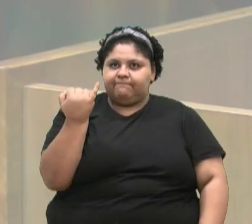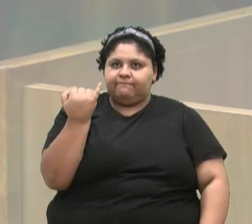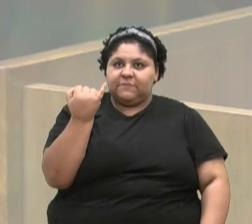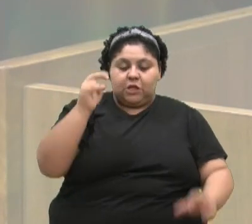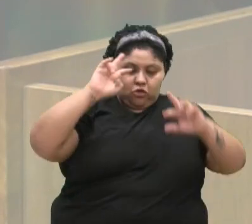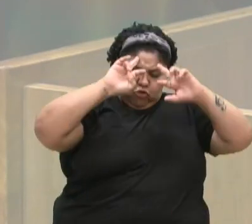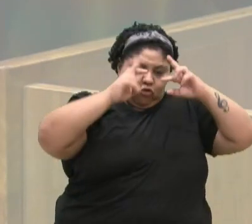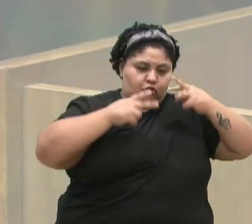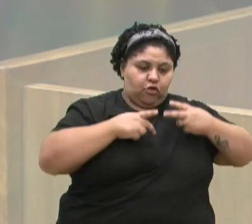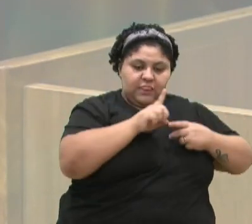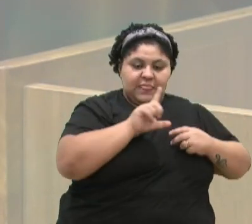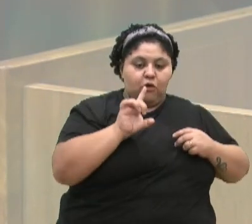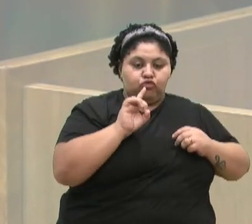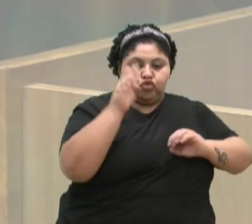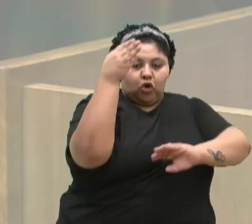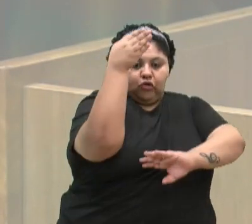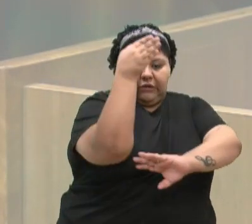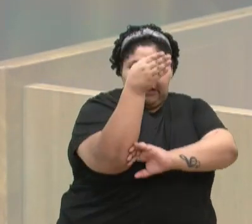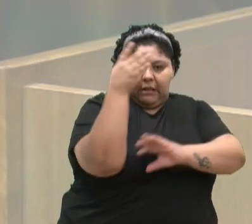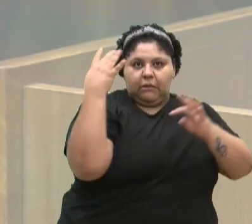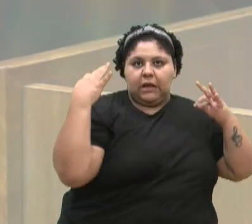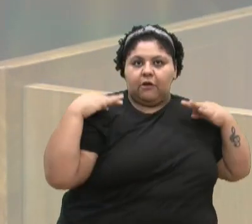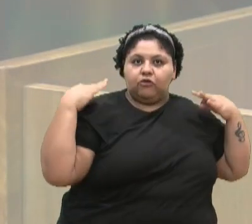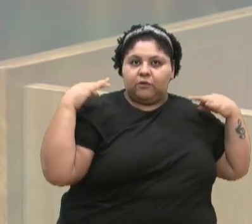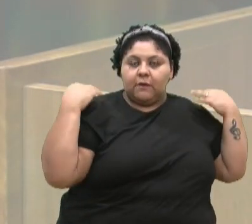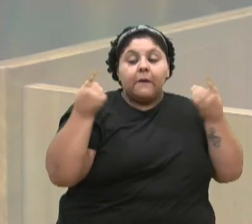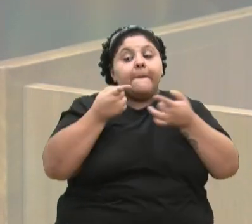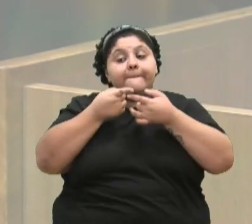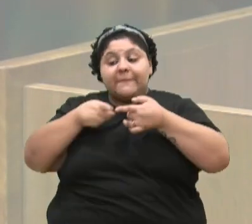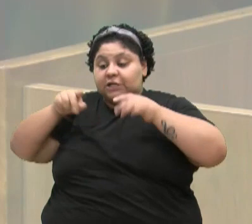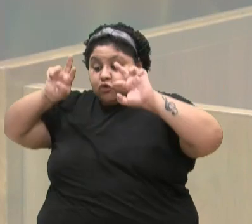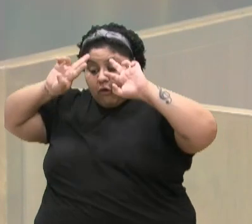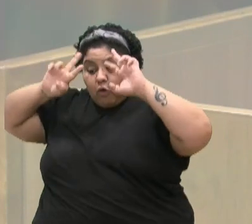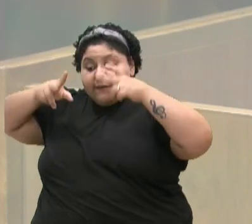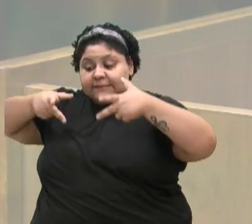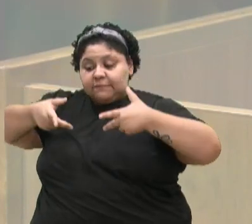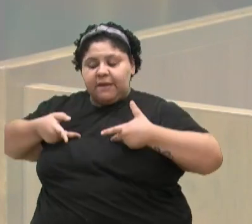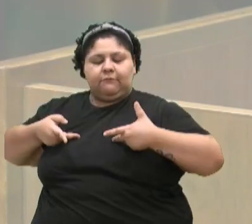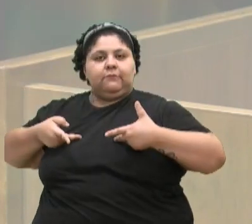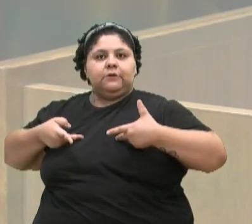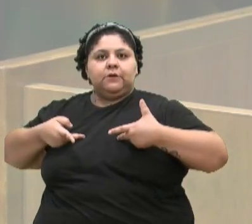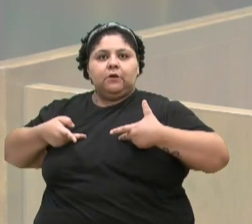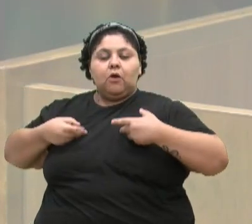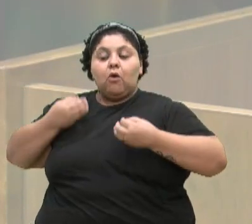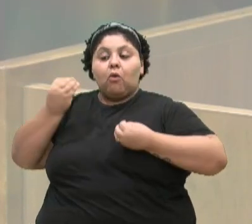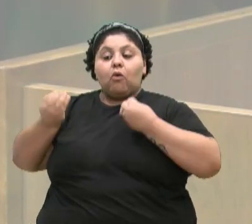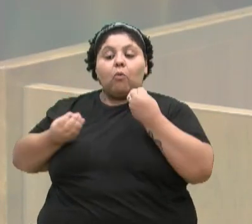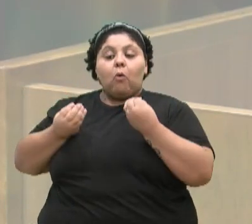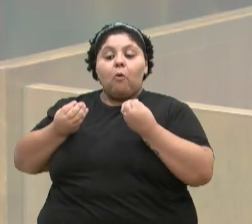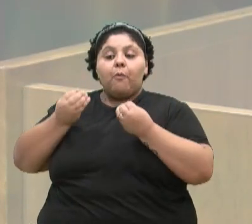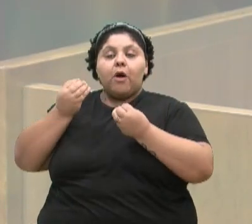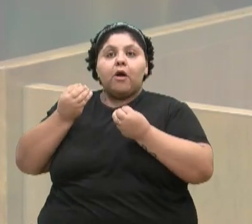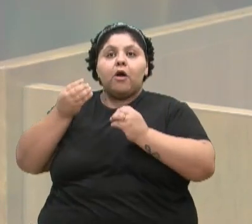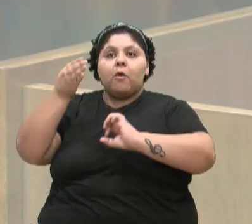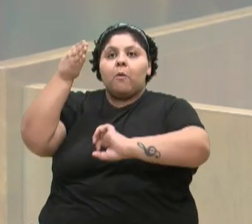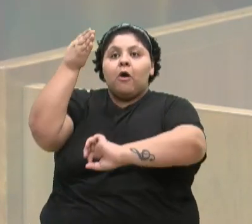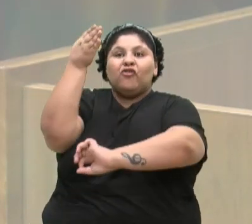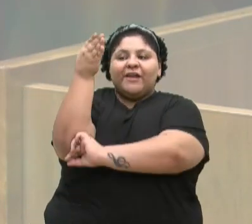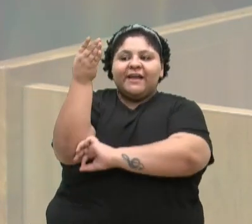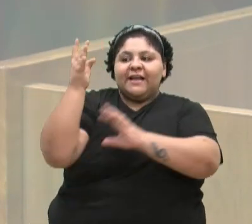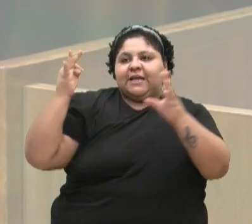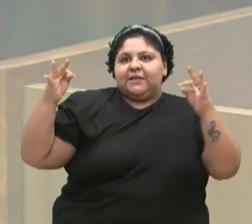não apenas à hotelaria e ao turismo, mas é um reconhecimento de como a hotelaria e